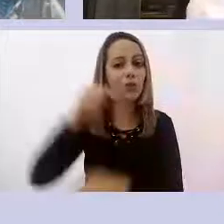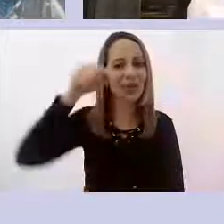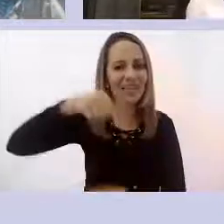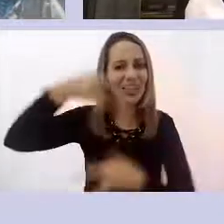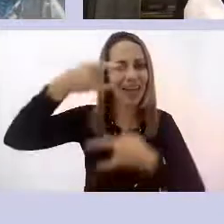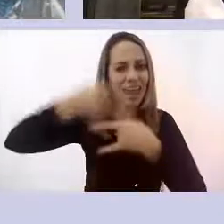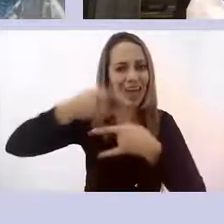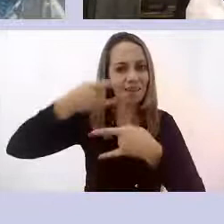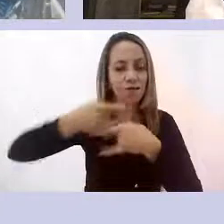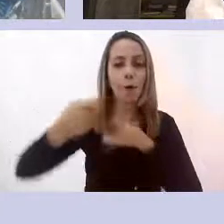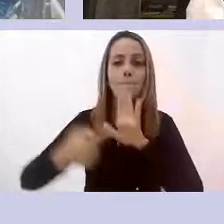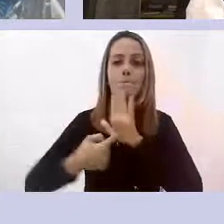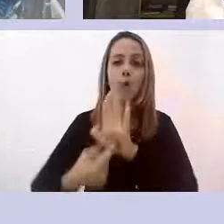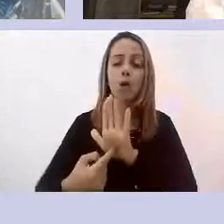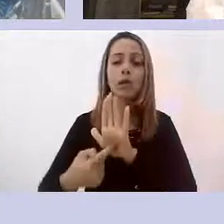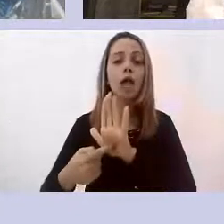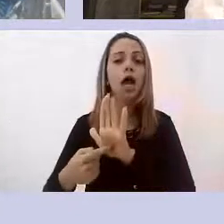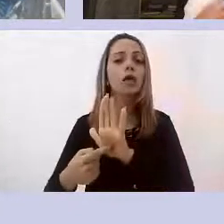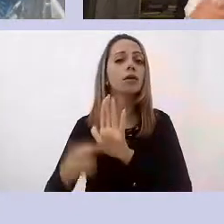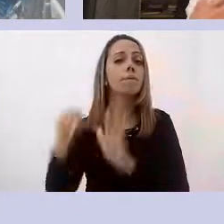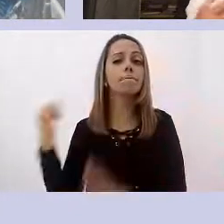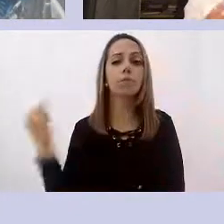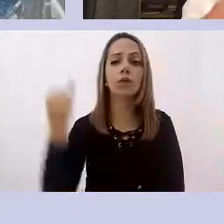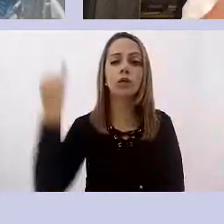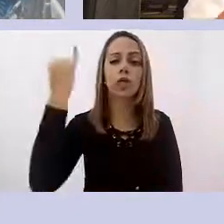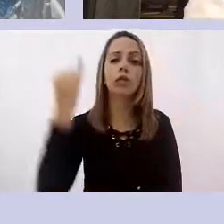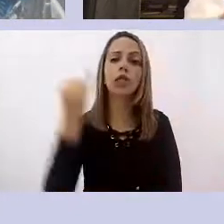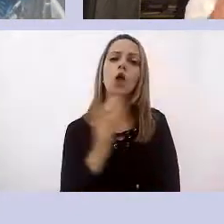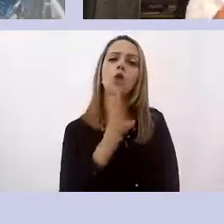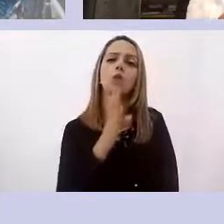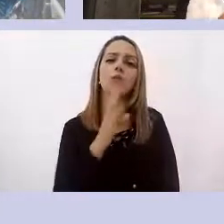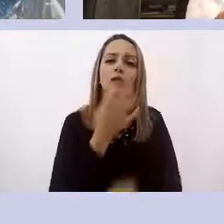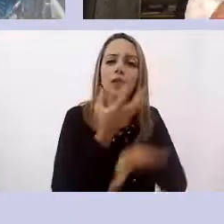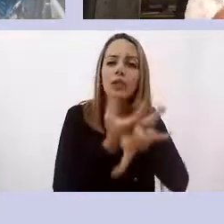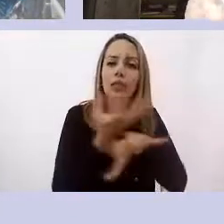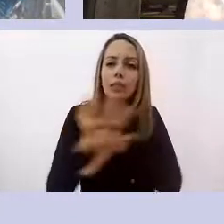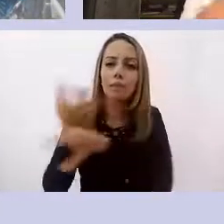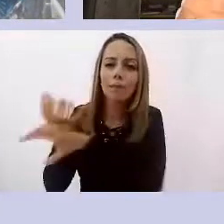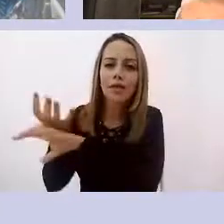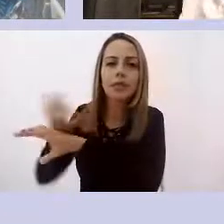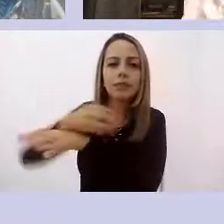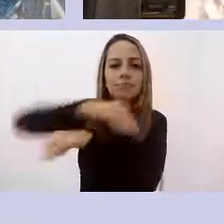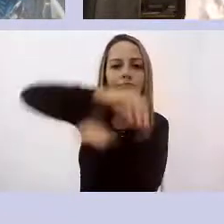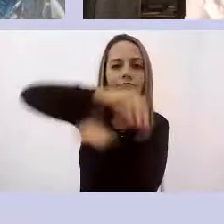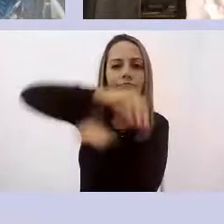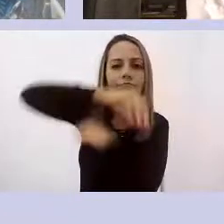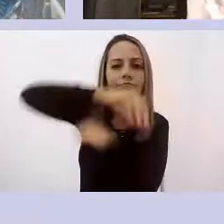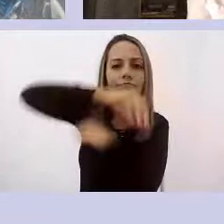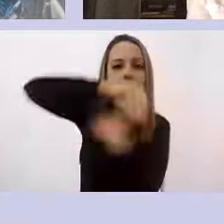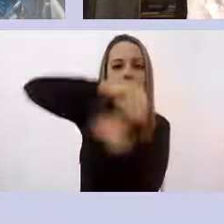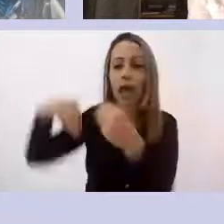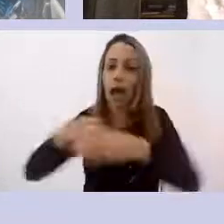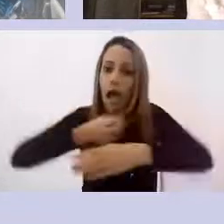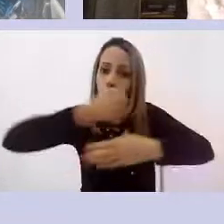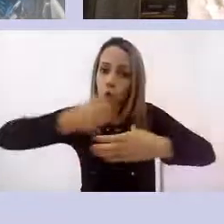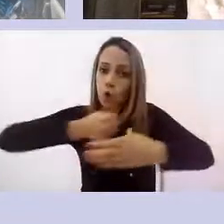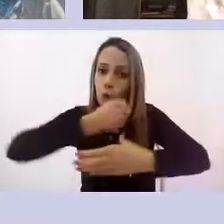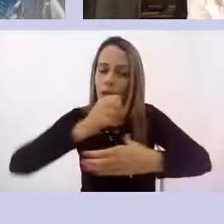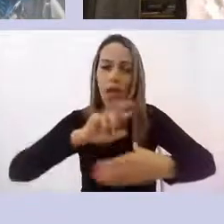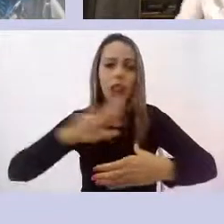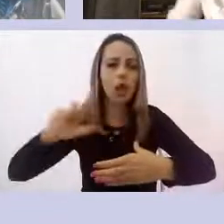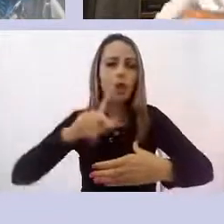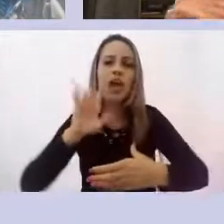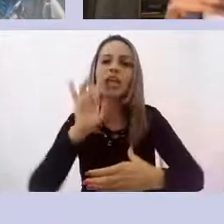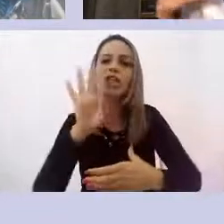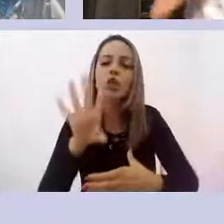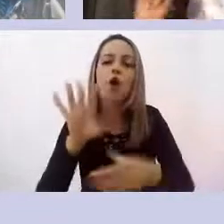conhecimento interdisciplinar. A gastronomia, ela não é apenas a confecção de um prato.